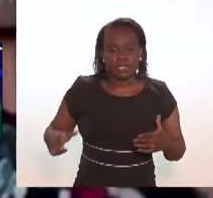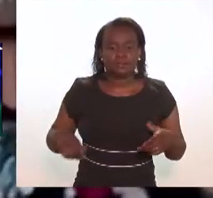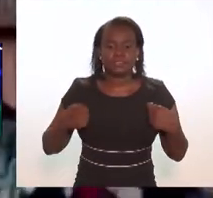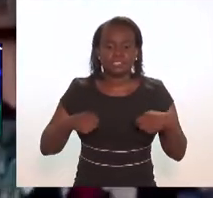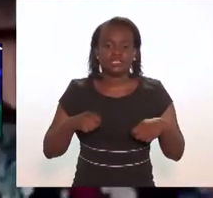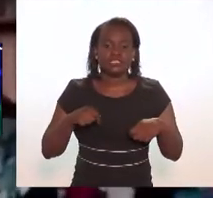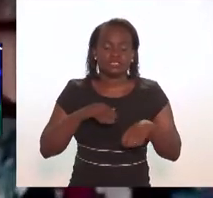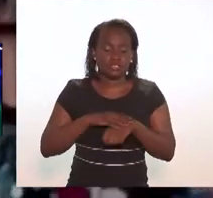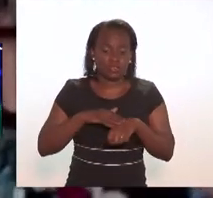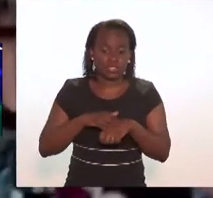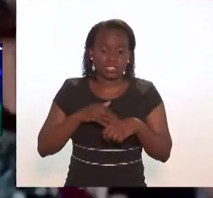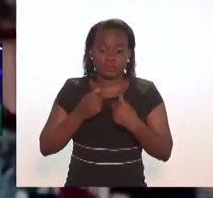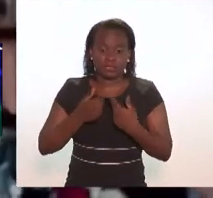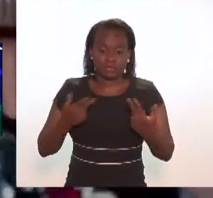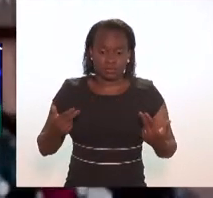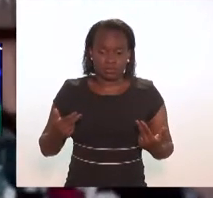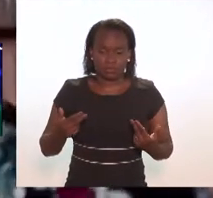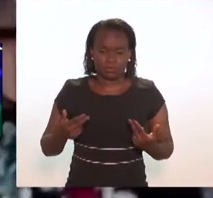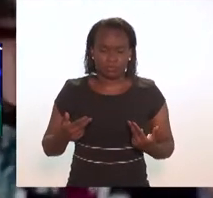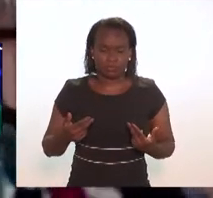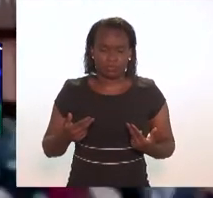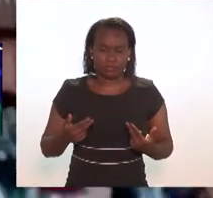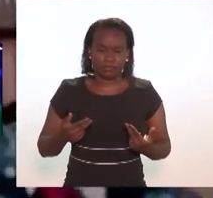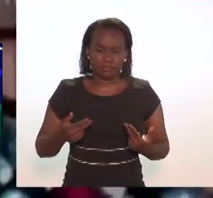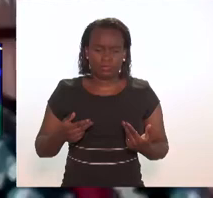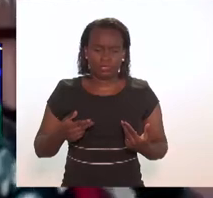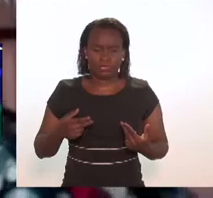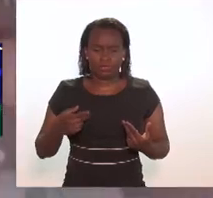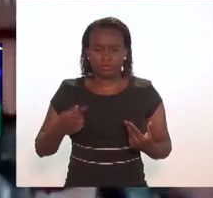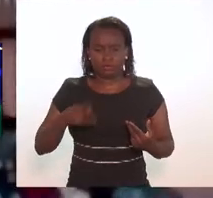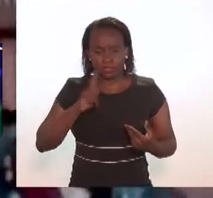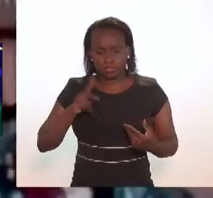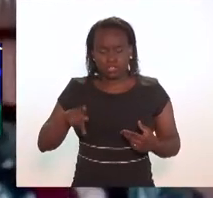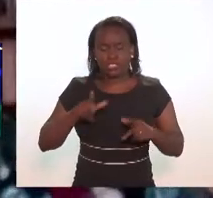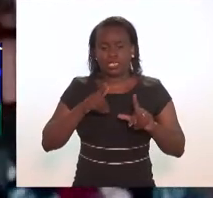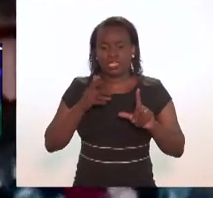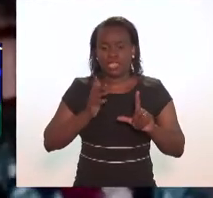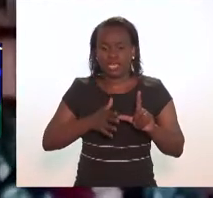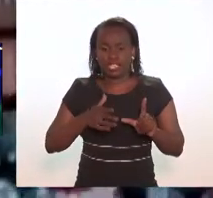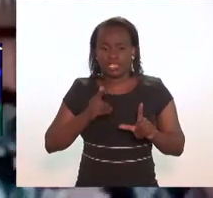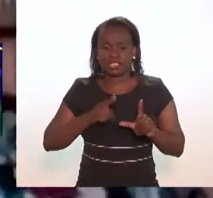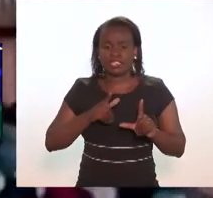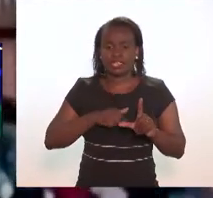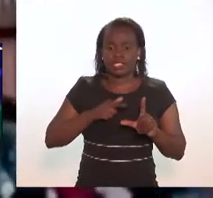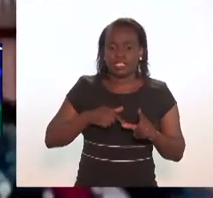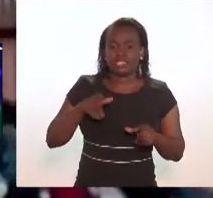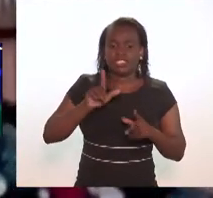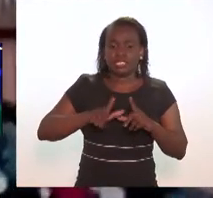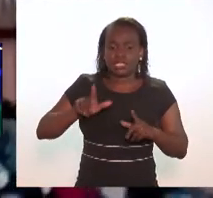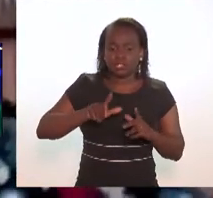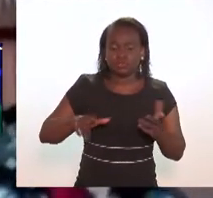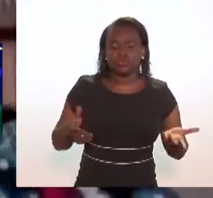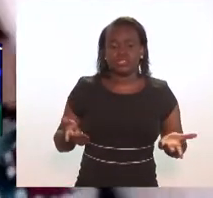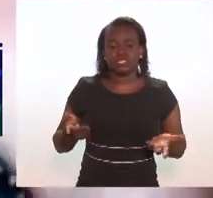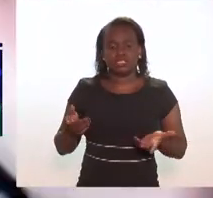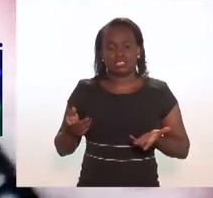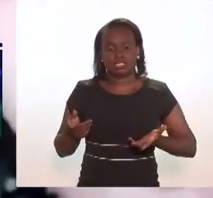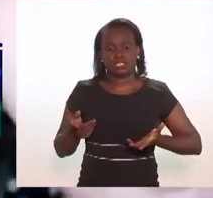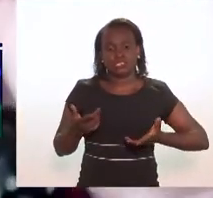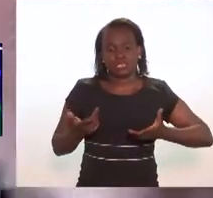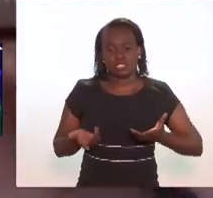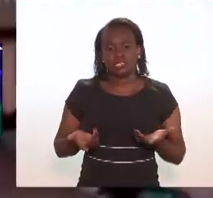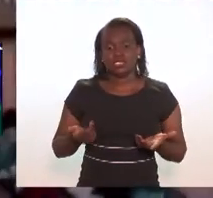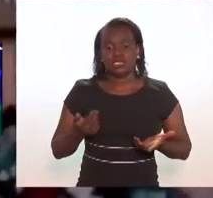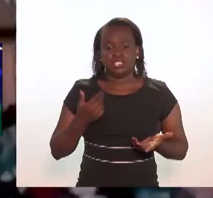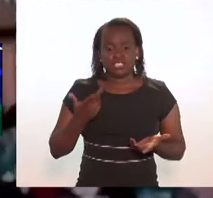uma discussão. A gente tem, inclusive, professores de letras aqui, eu tenho professores de letras e literatura na nossa mandata. Né? A gente